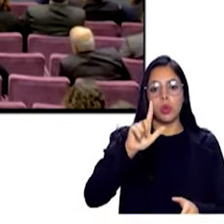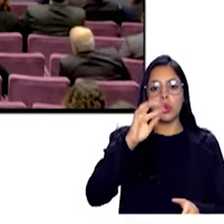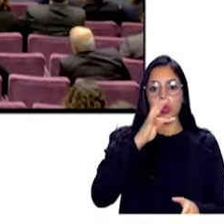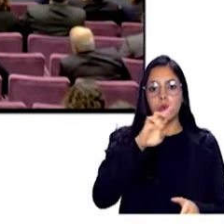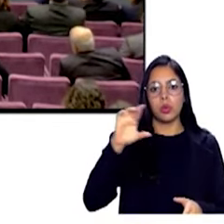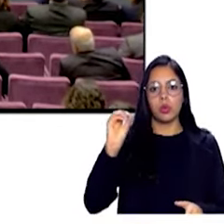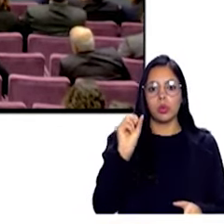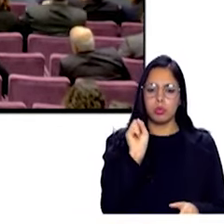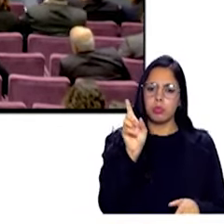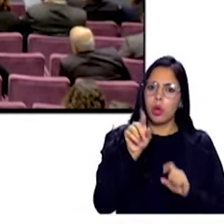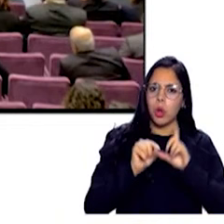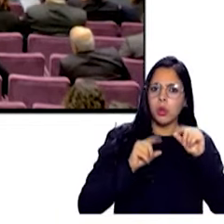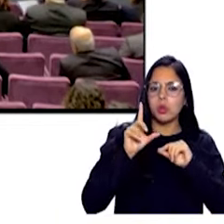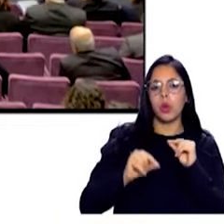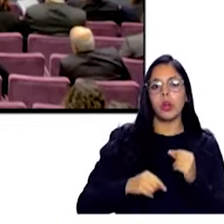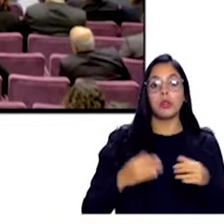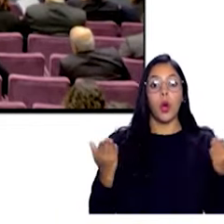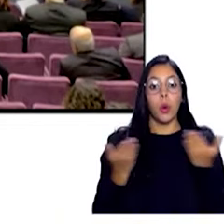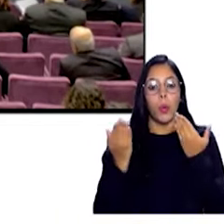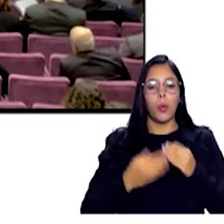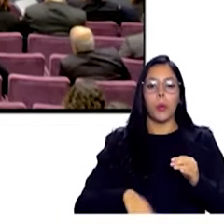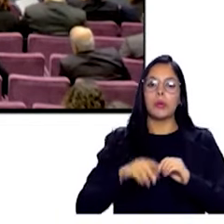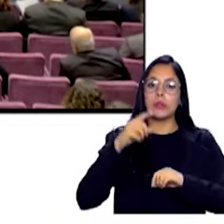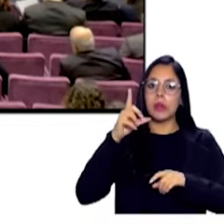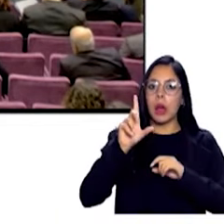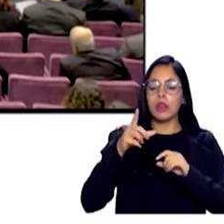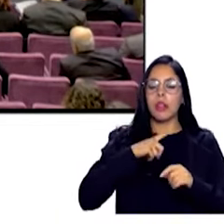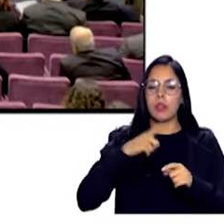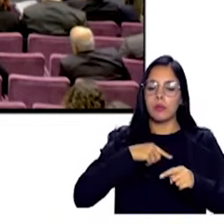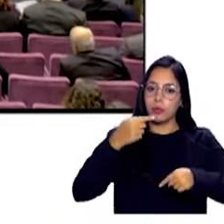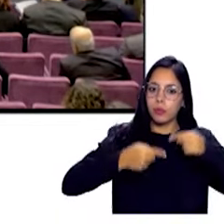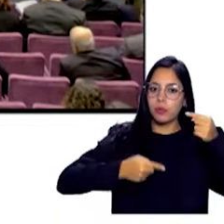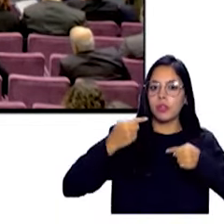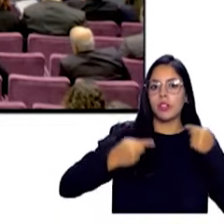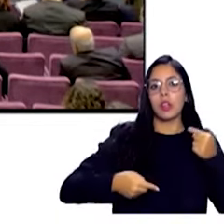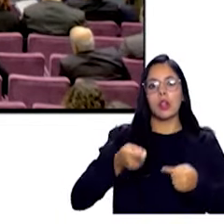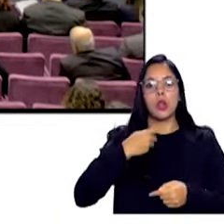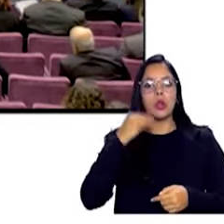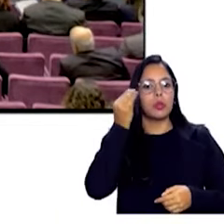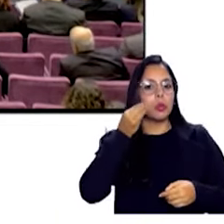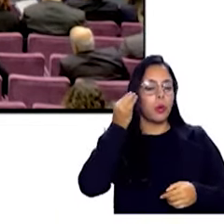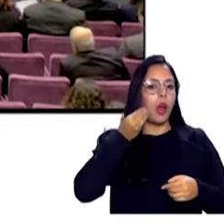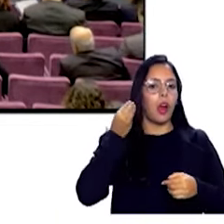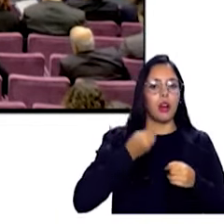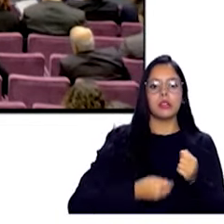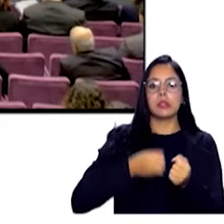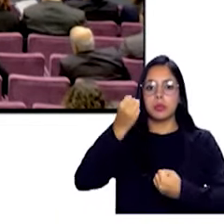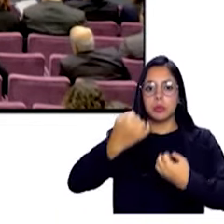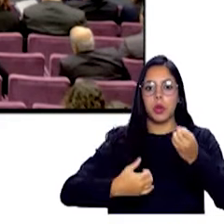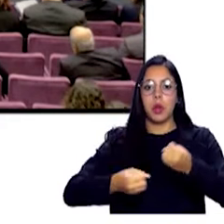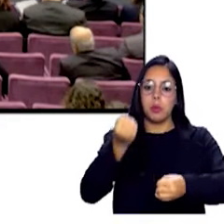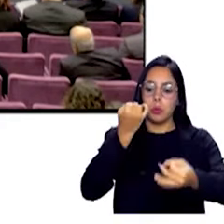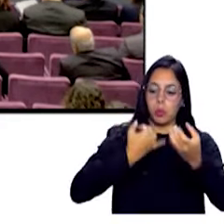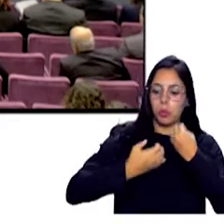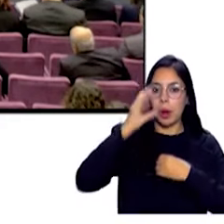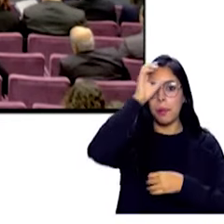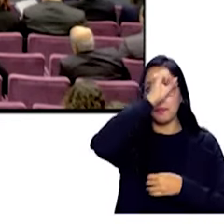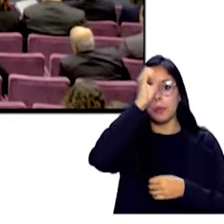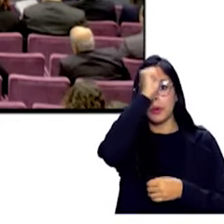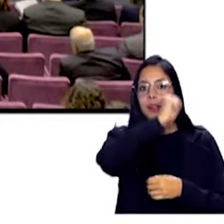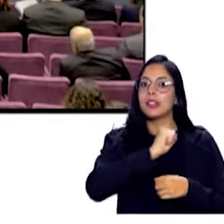informações essa troca de de experiência nosso agradecimento renovando mais uma vez e continuando com o nosso